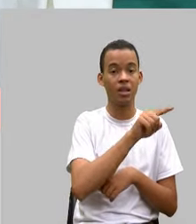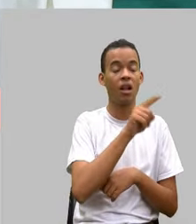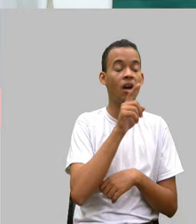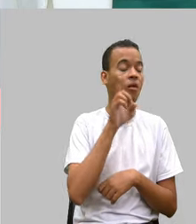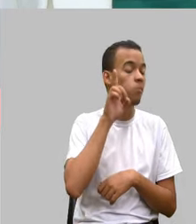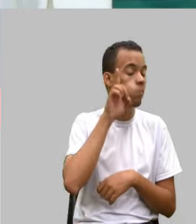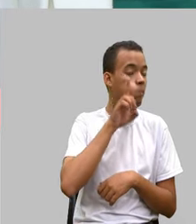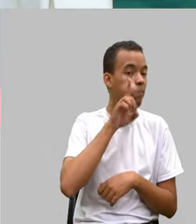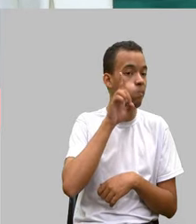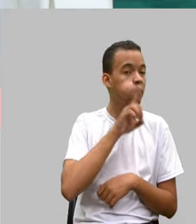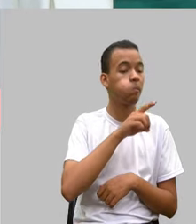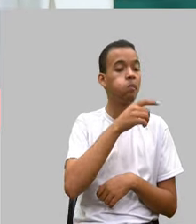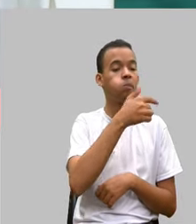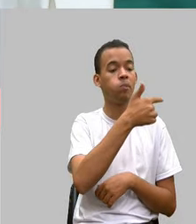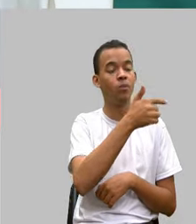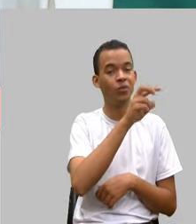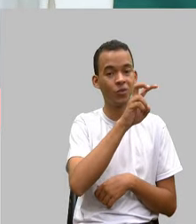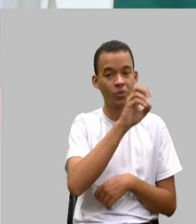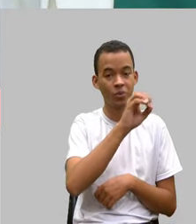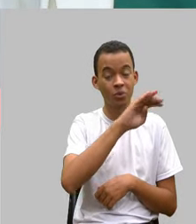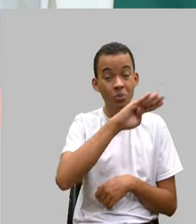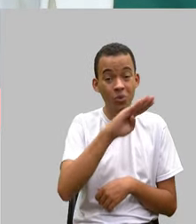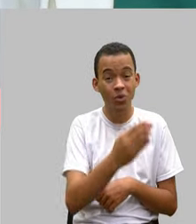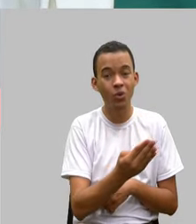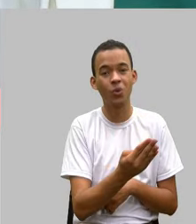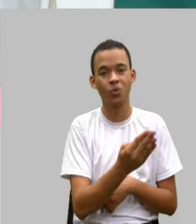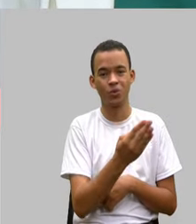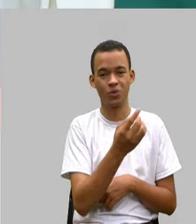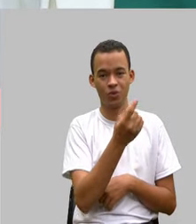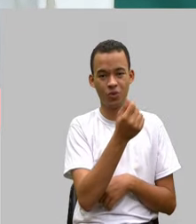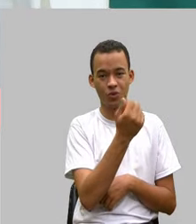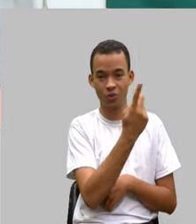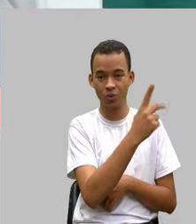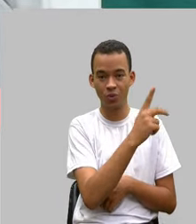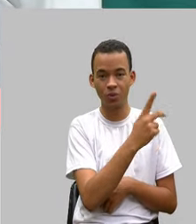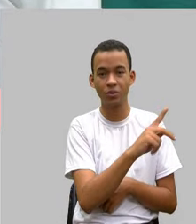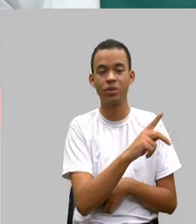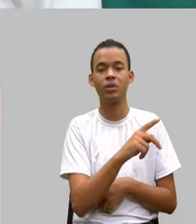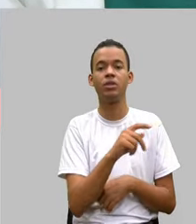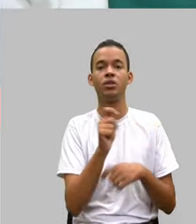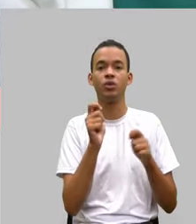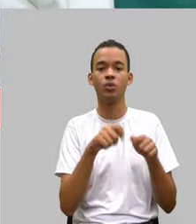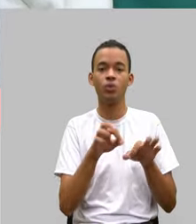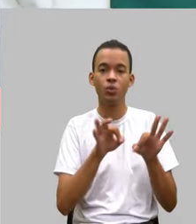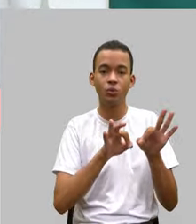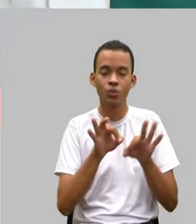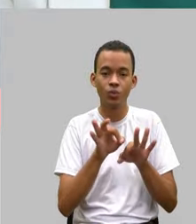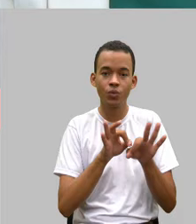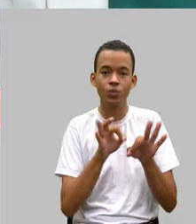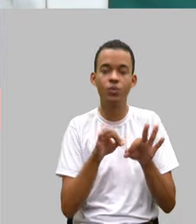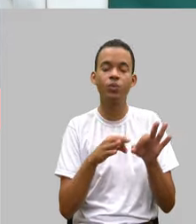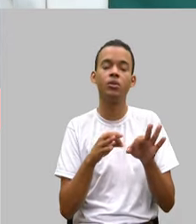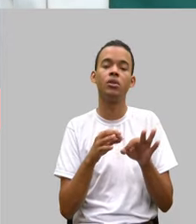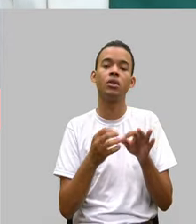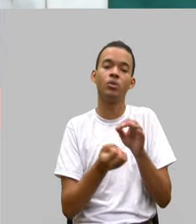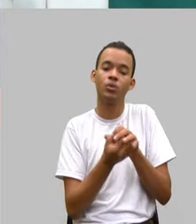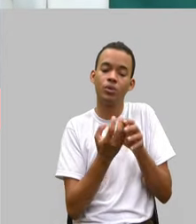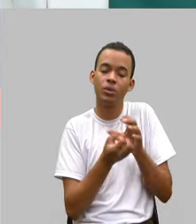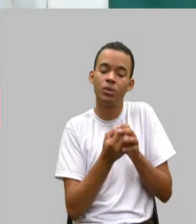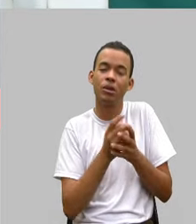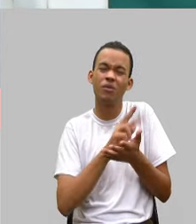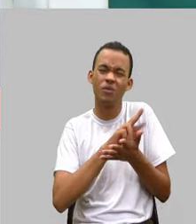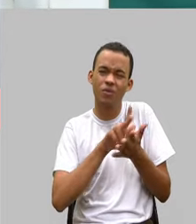Dólares com mais de 25.000 produtos possíveis de serem elaborados a partir da cannabis então isso por si